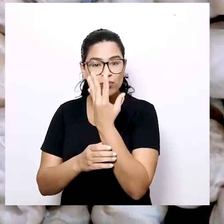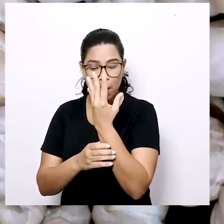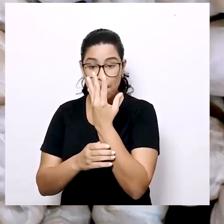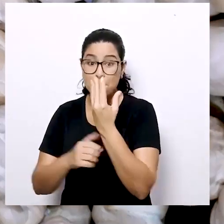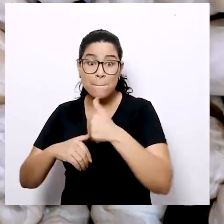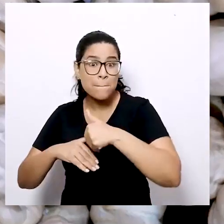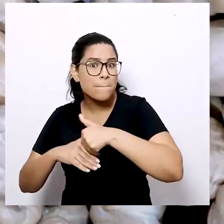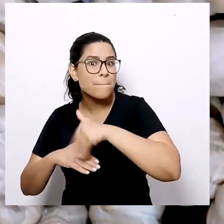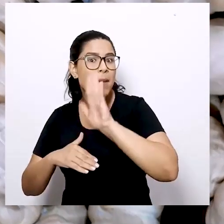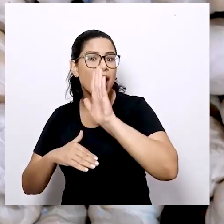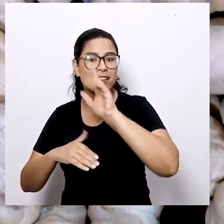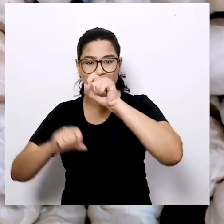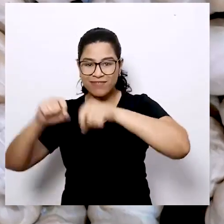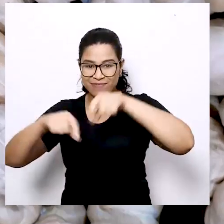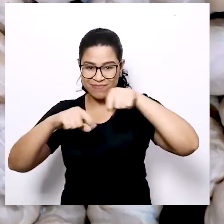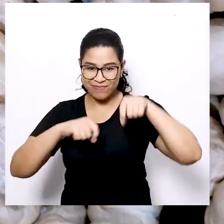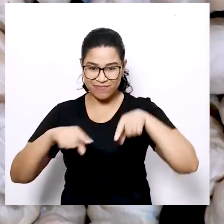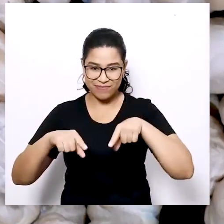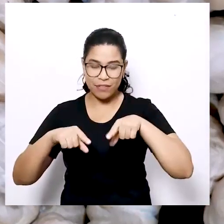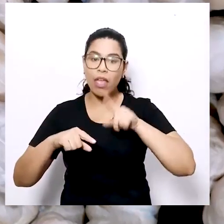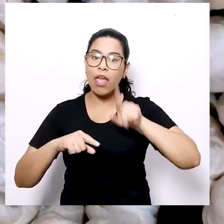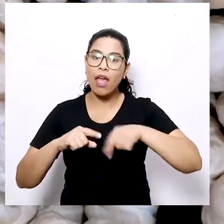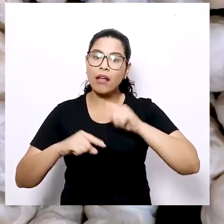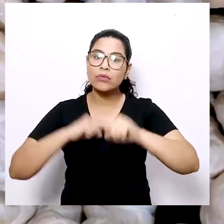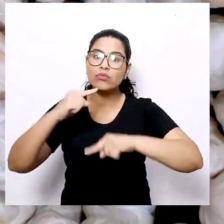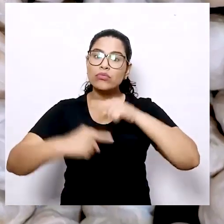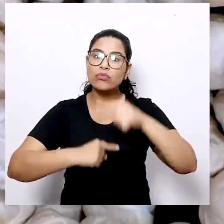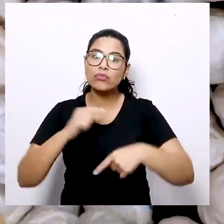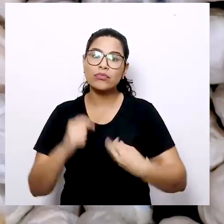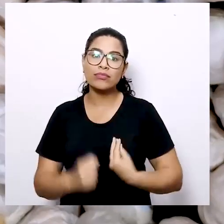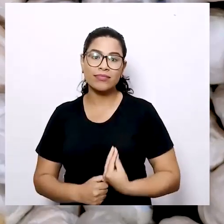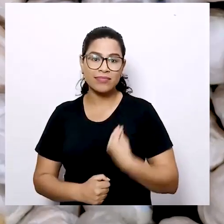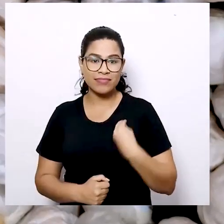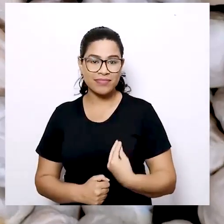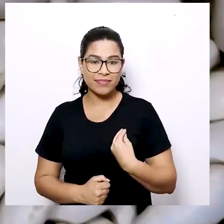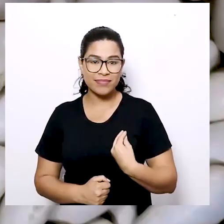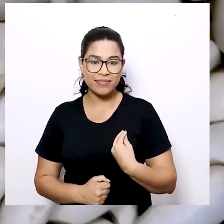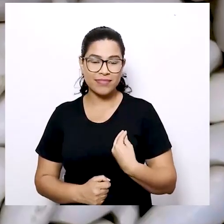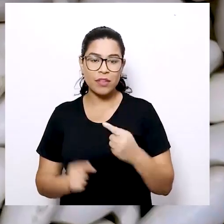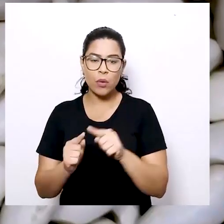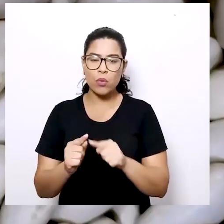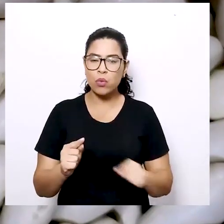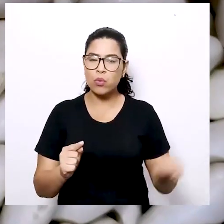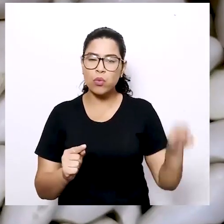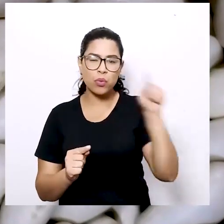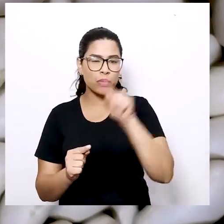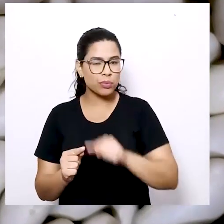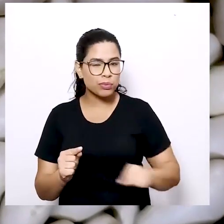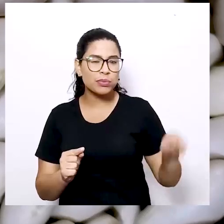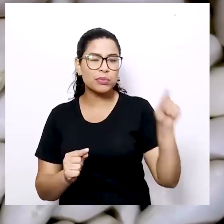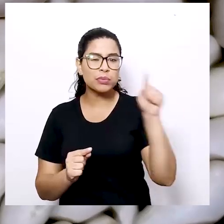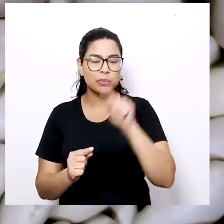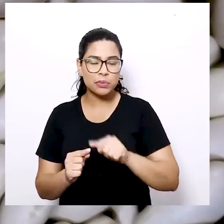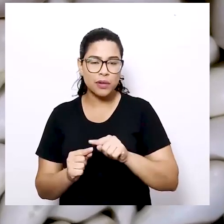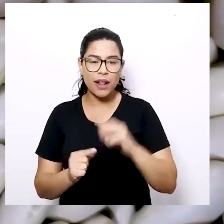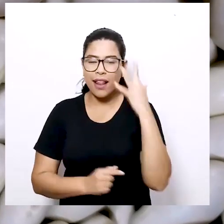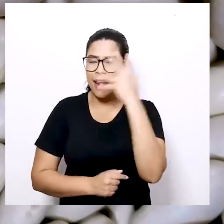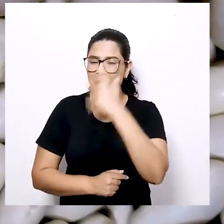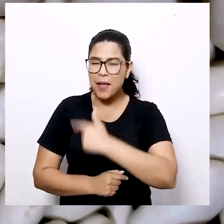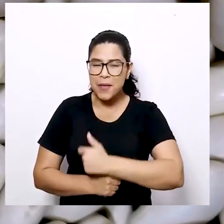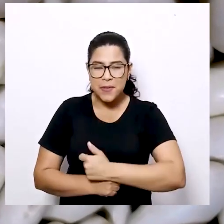e produzirão mais sementes. É o ciclo da vida. E isso é tão lindo. Ai, a natureza